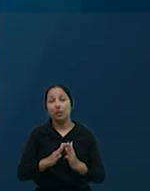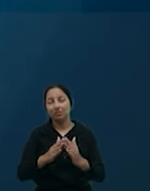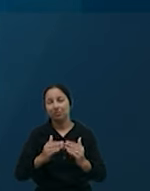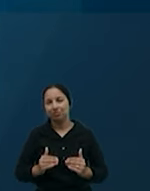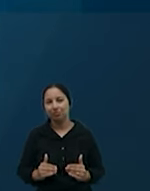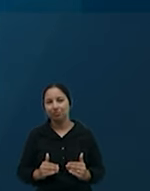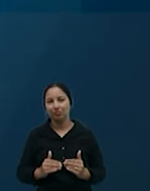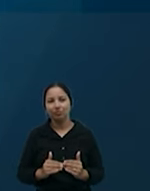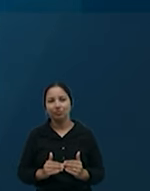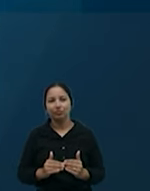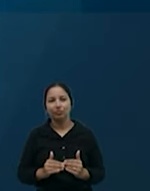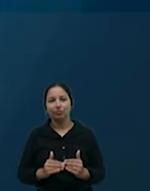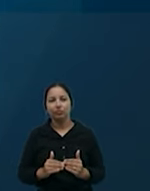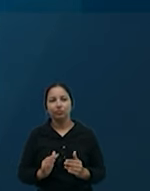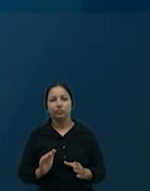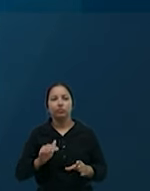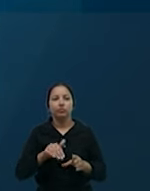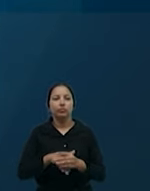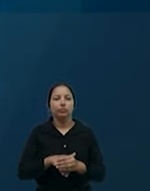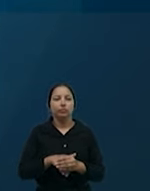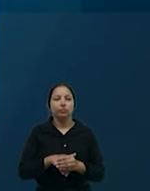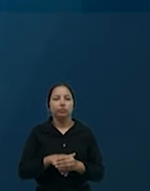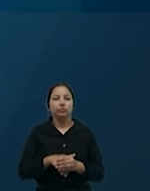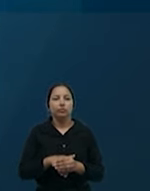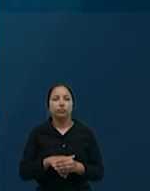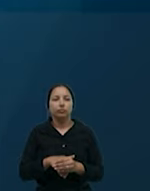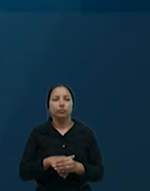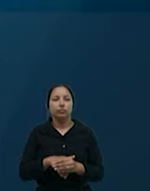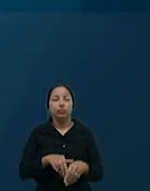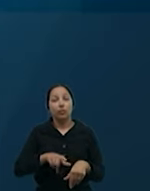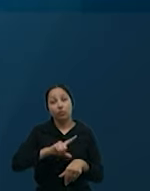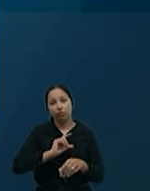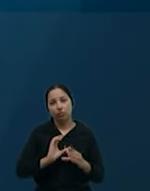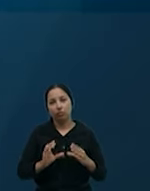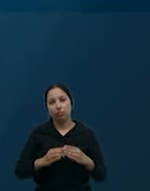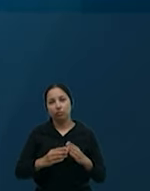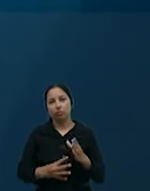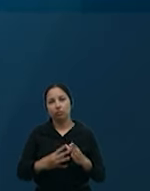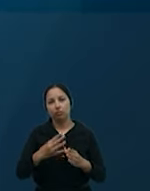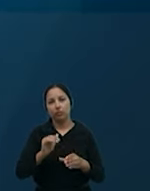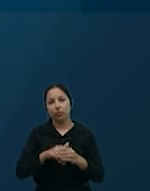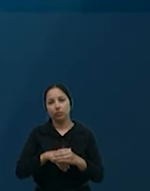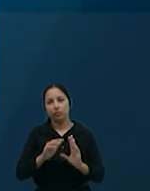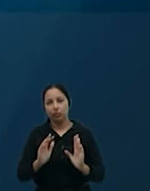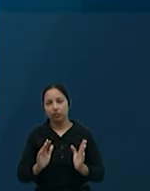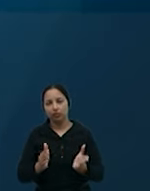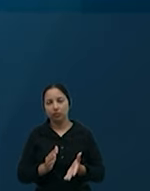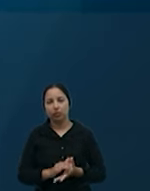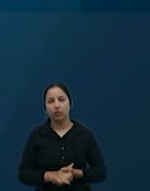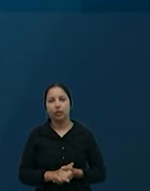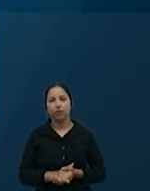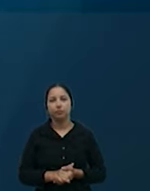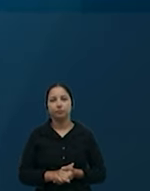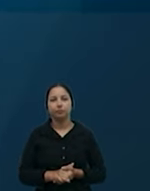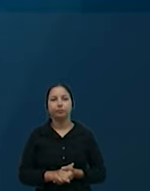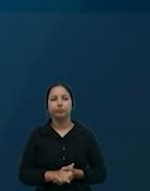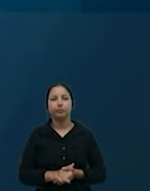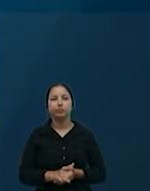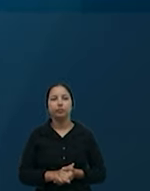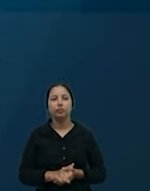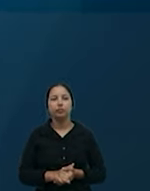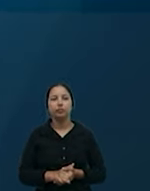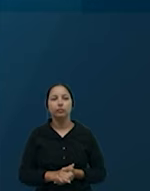o voto, né, o precedente da quarta turma, que, na realidade, a mora da União só vai estar quando